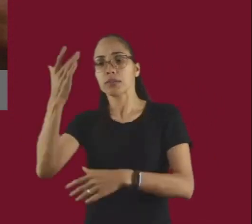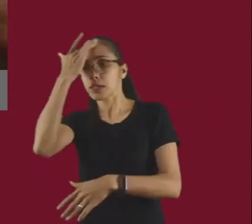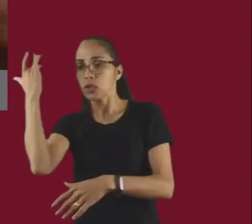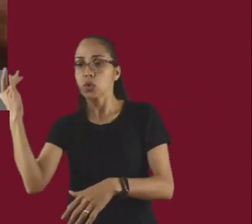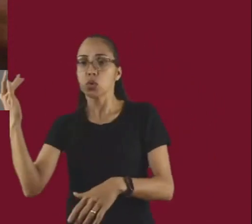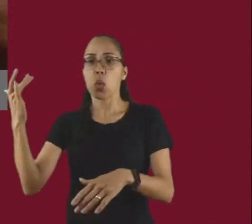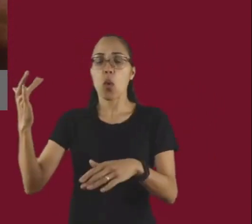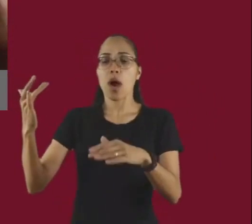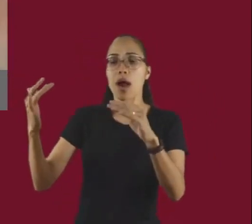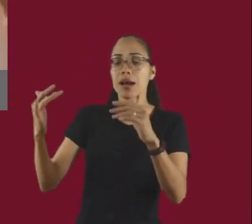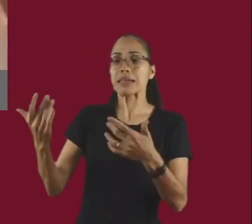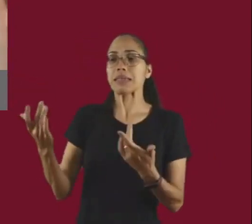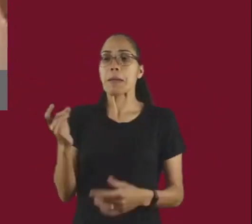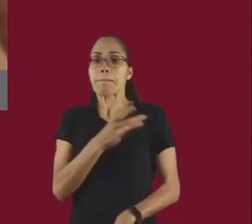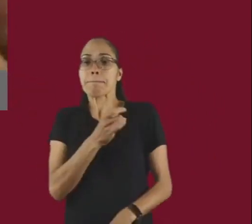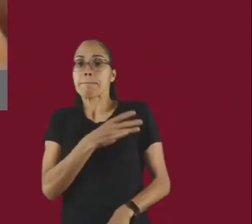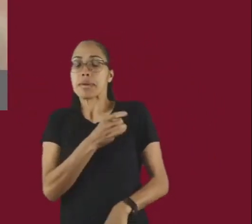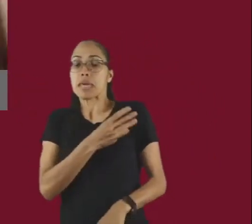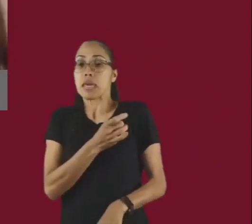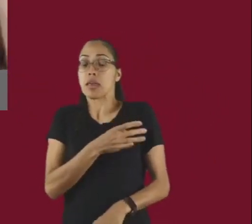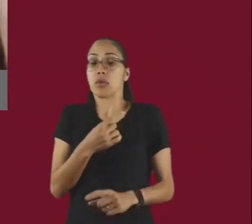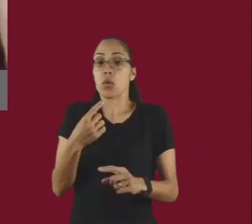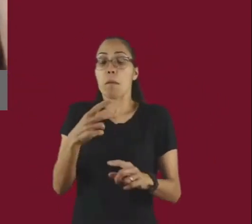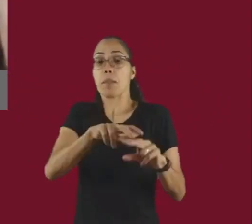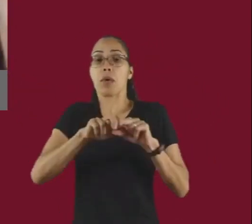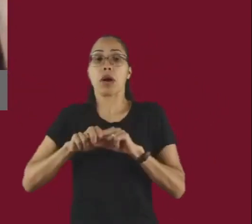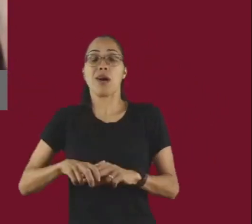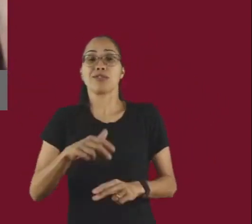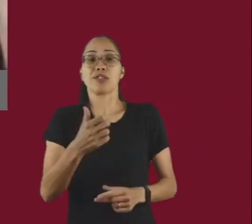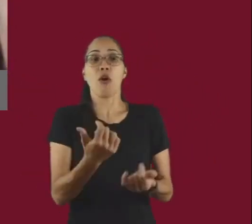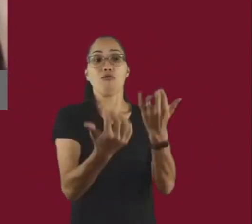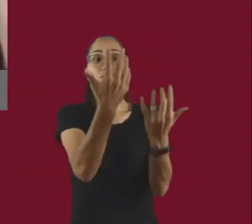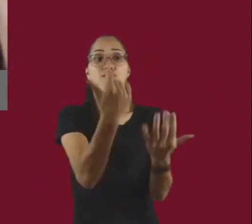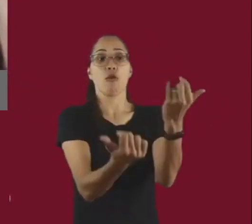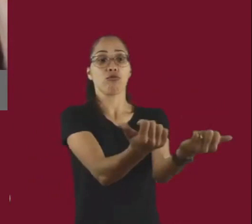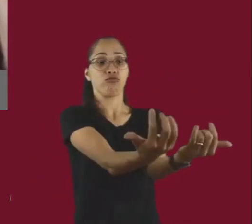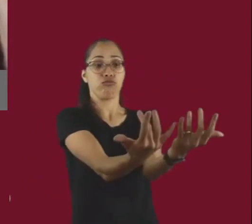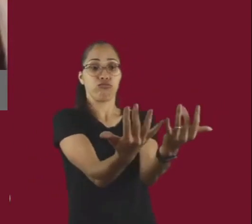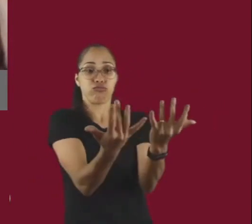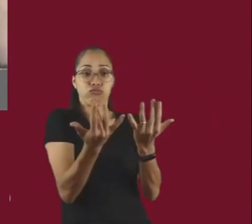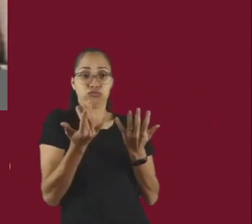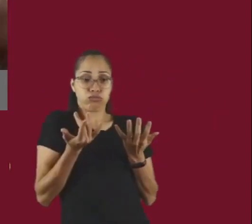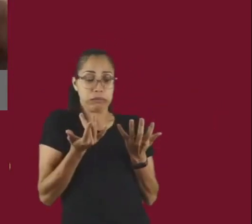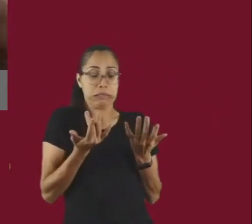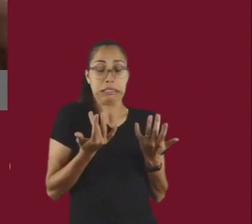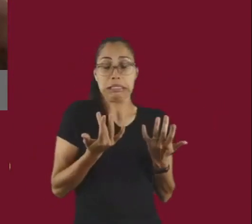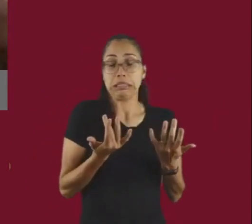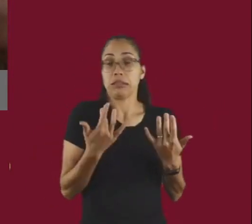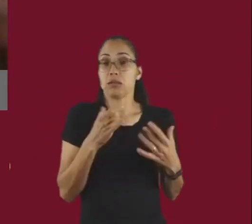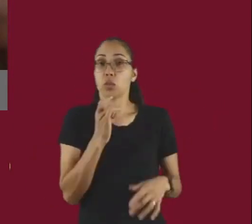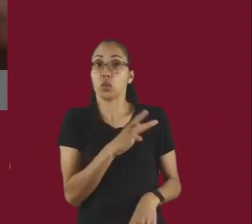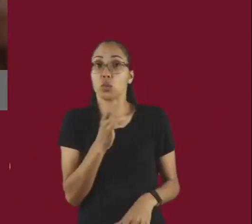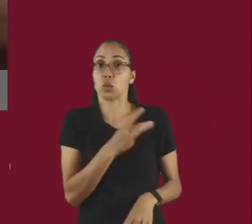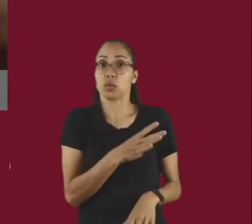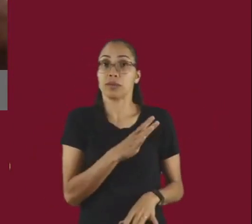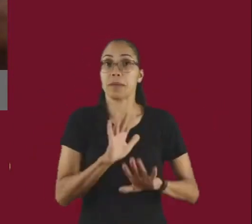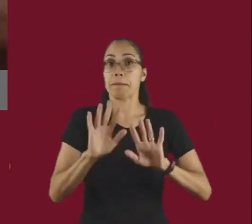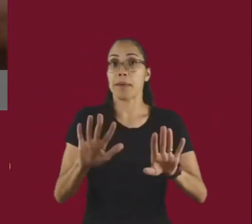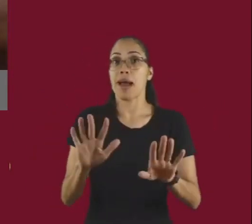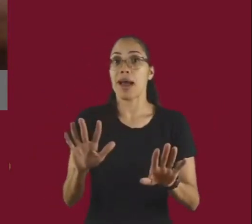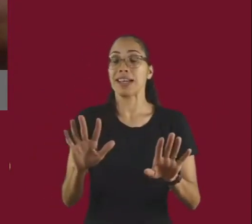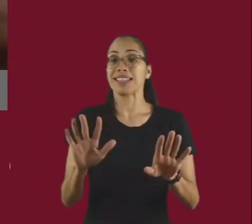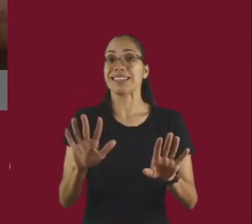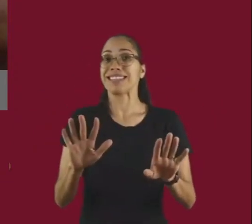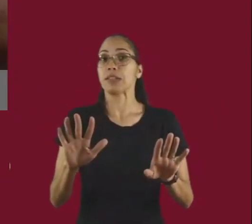fogo alcance suas casas, apesar de uma vila inteira ter sumido no Amazonas, não parece que as pessoas estão